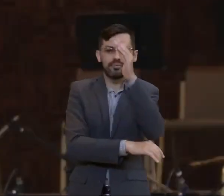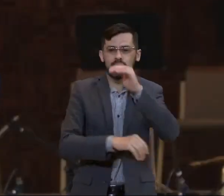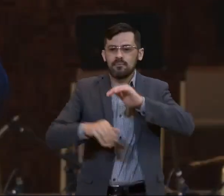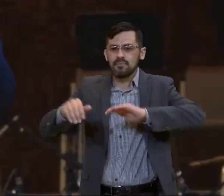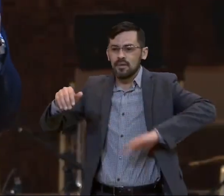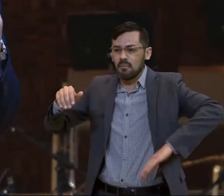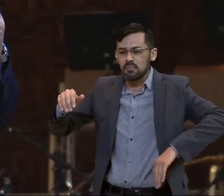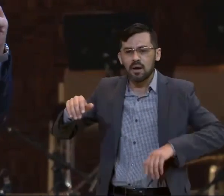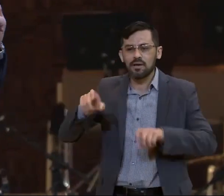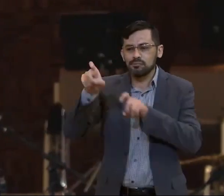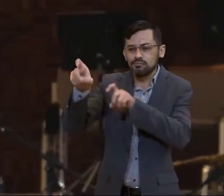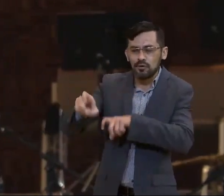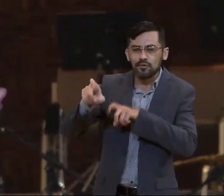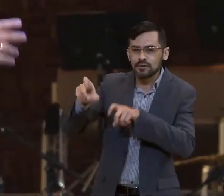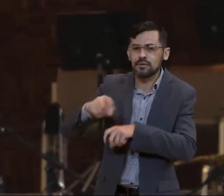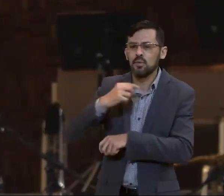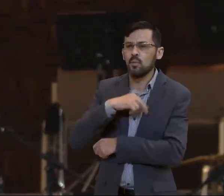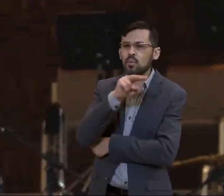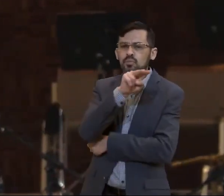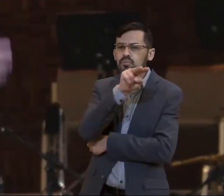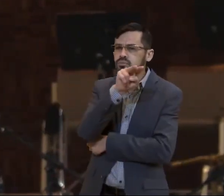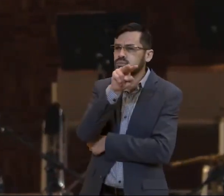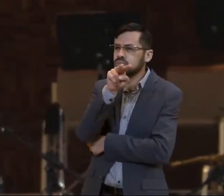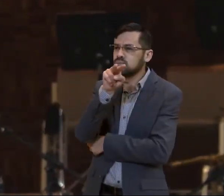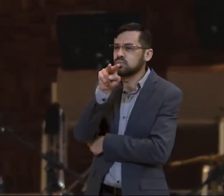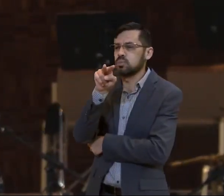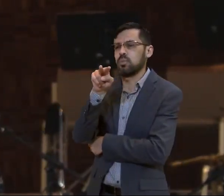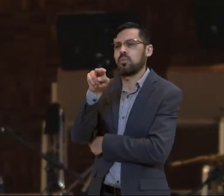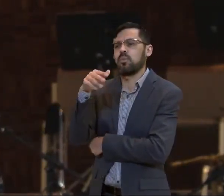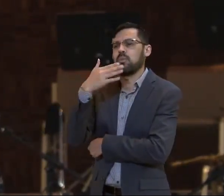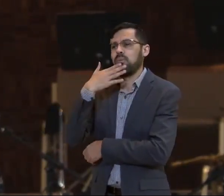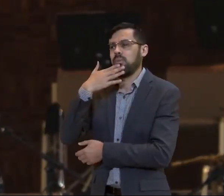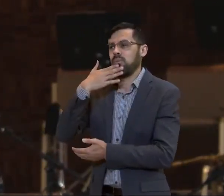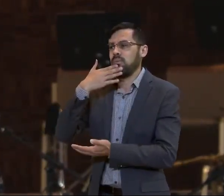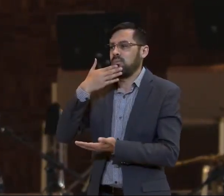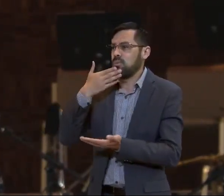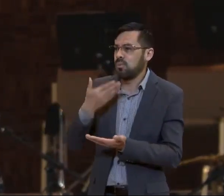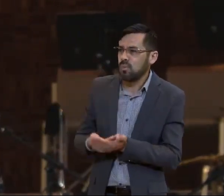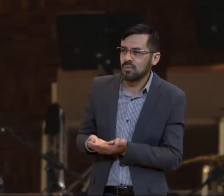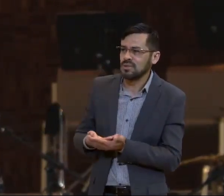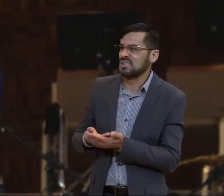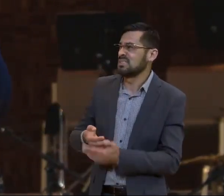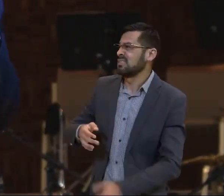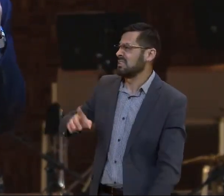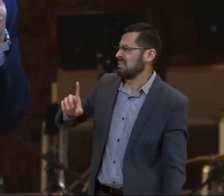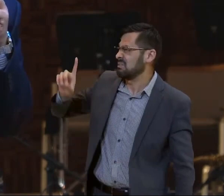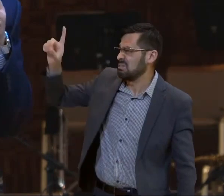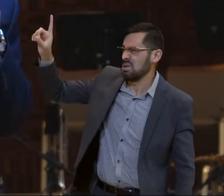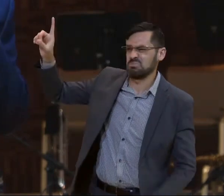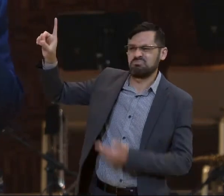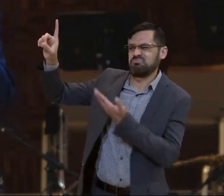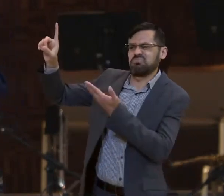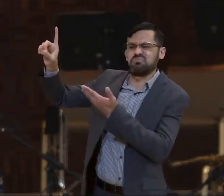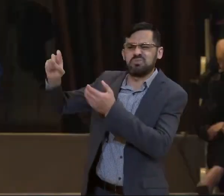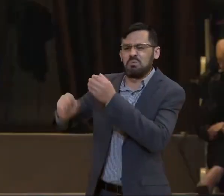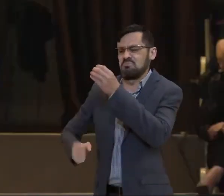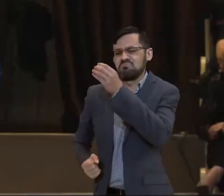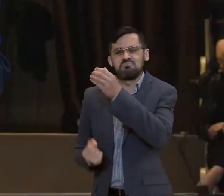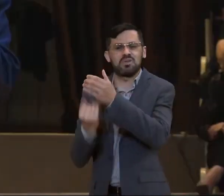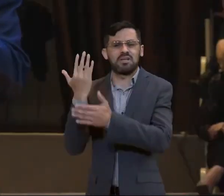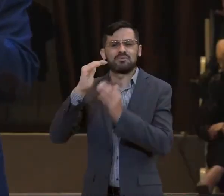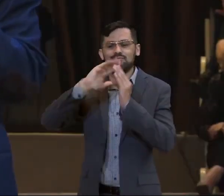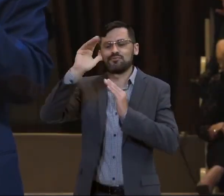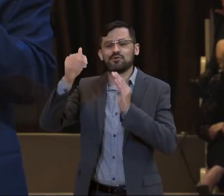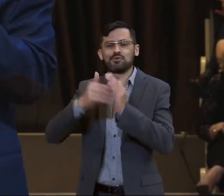num campo, num lugar, contemplando as coisas todas e dizendo: Tu és o Senhor, o Criador de todas